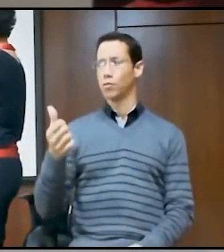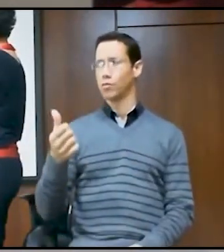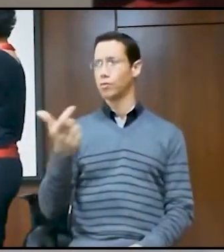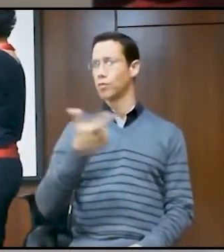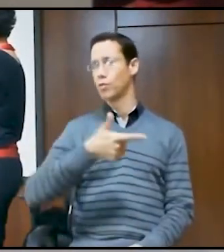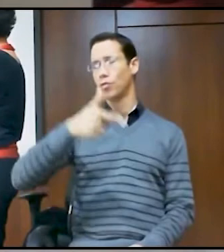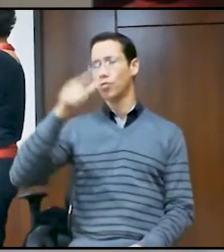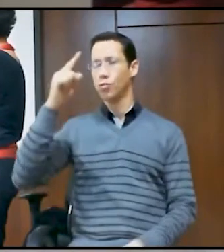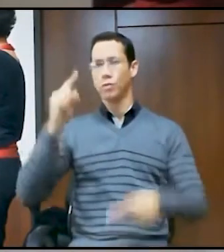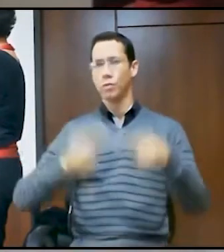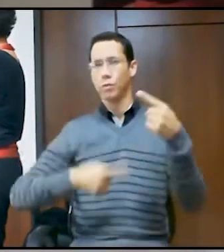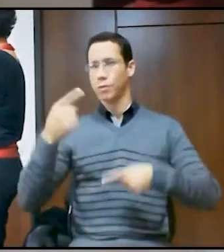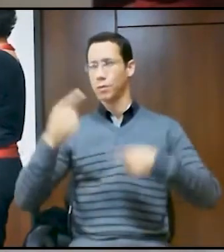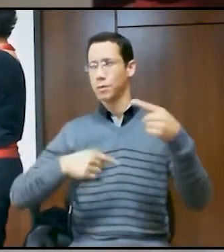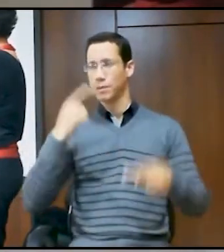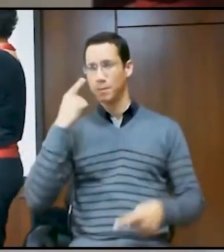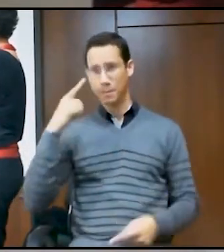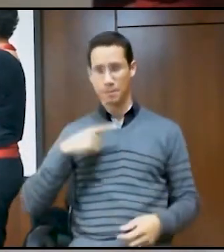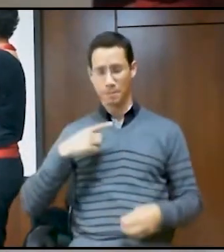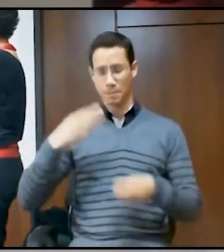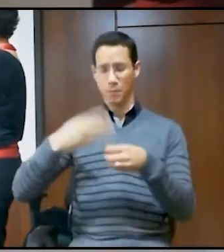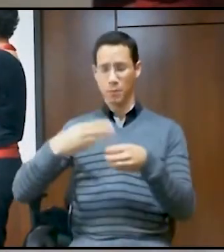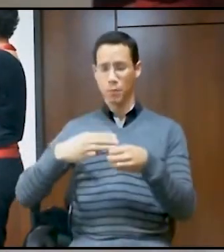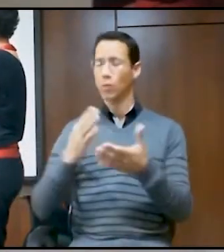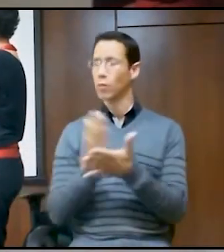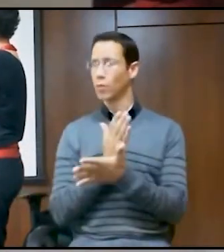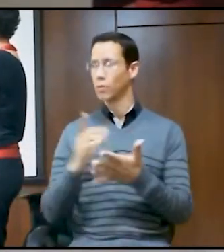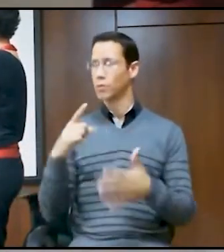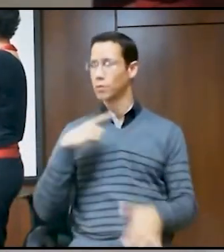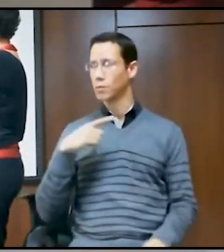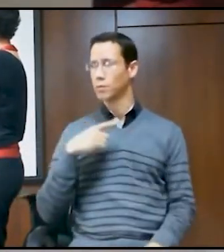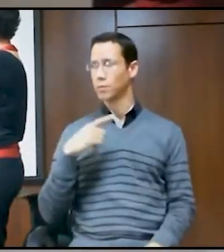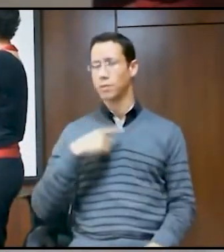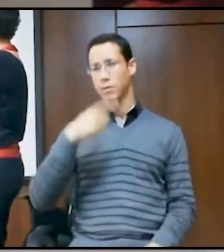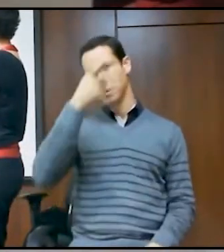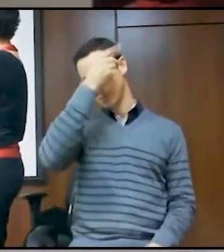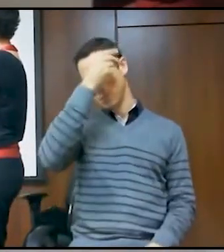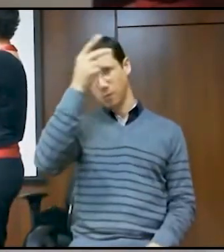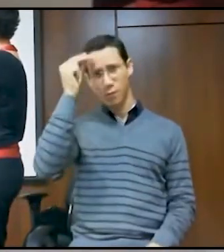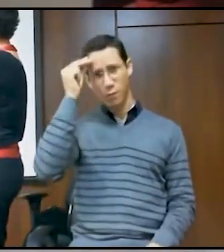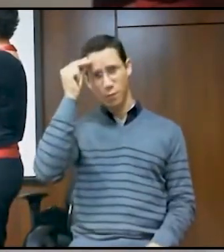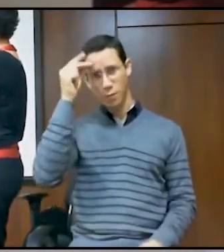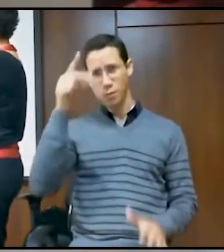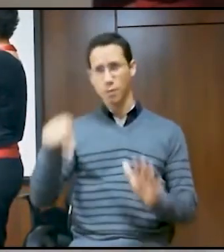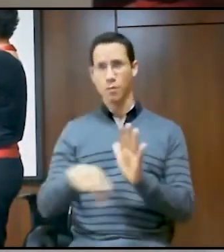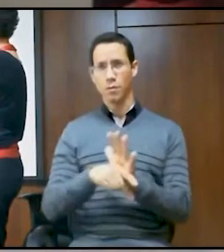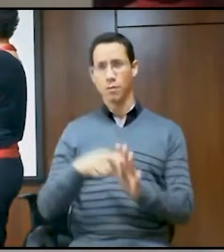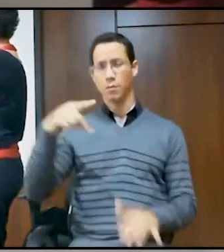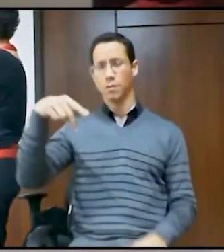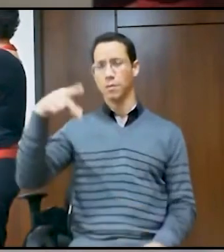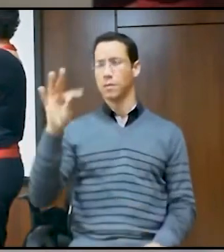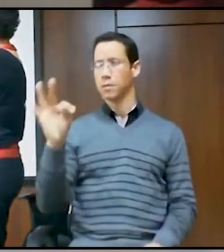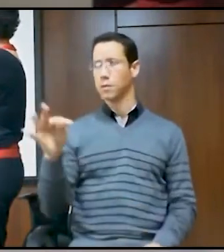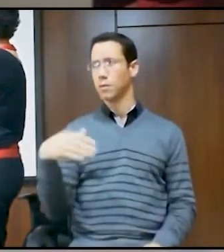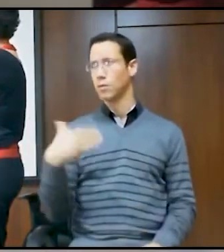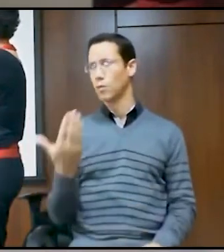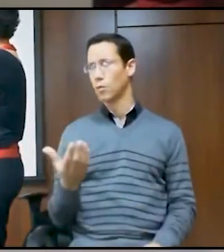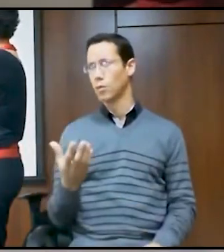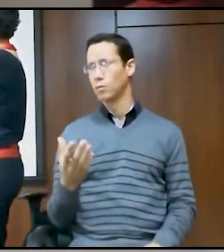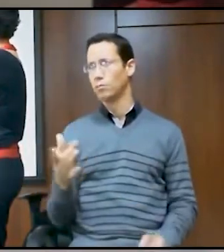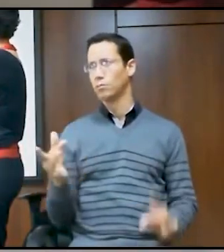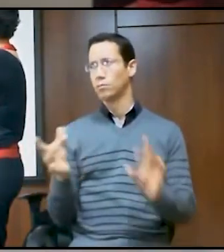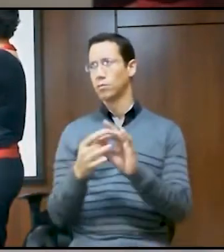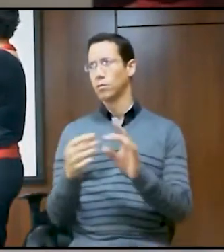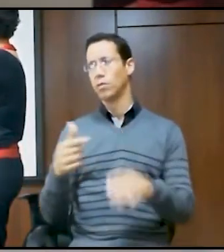uma outra política. Vocês veem que tem municípios que têm prefeituras do PT ou coligações,